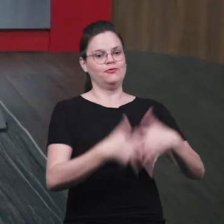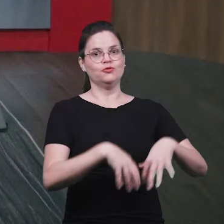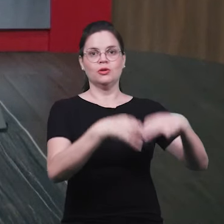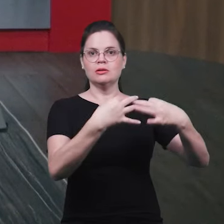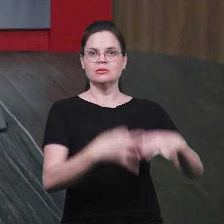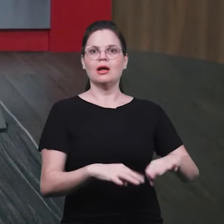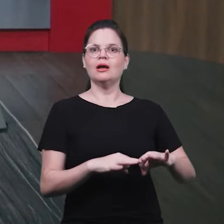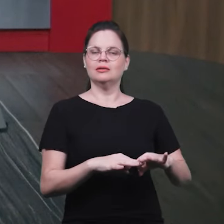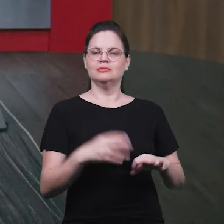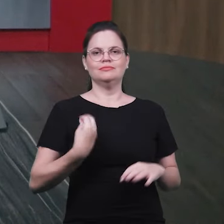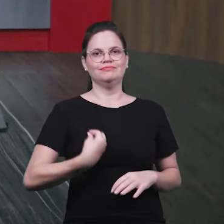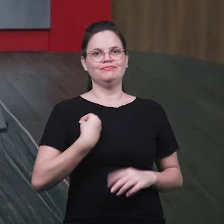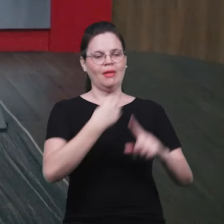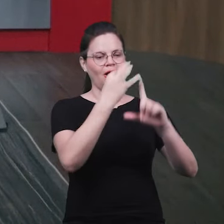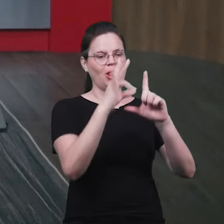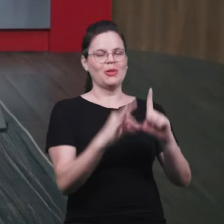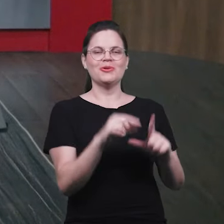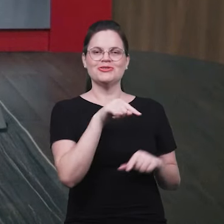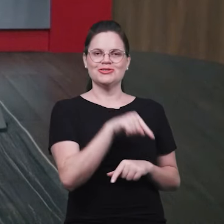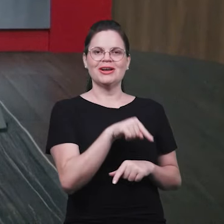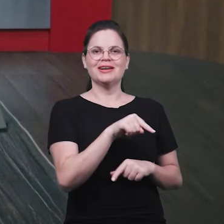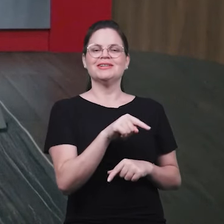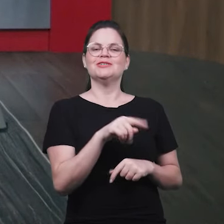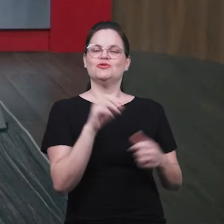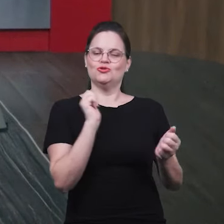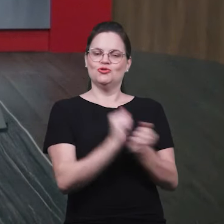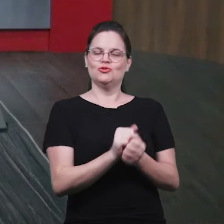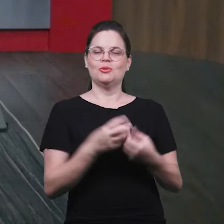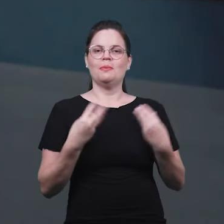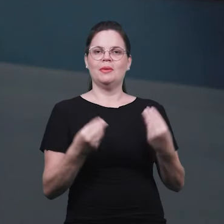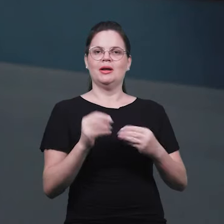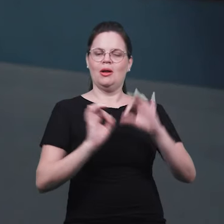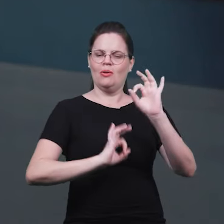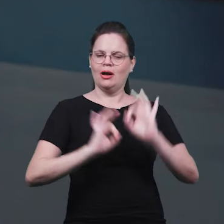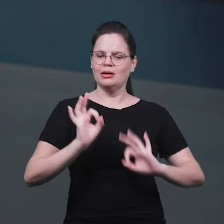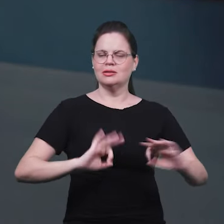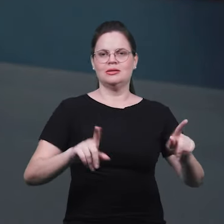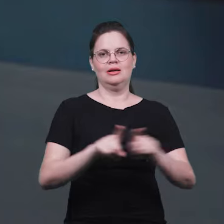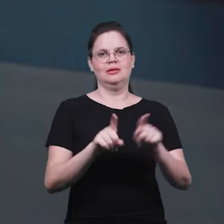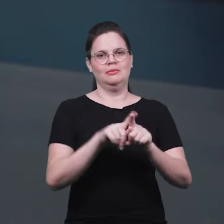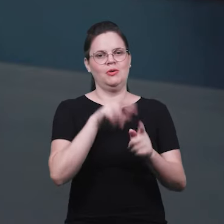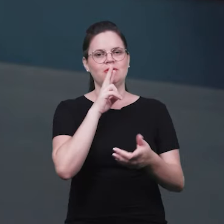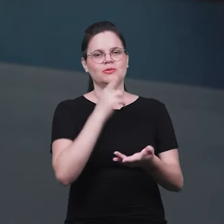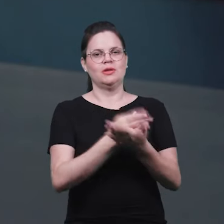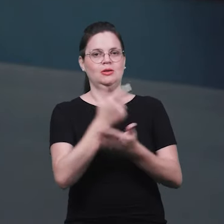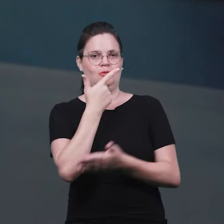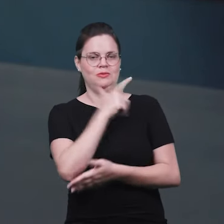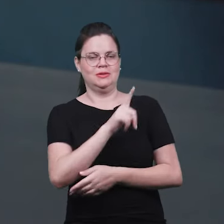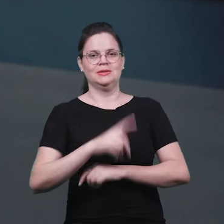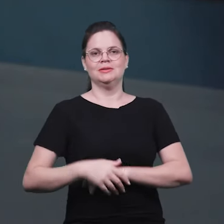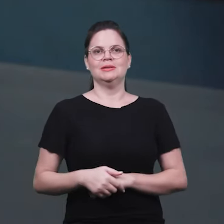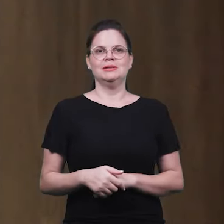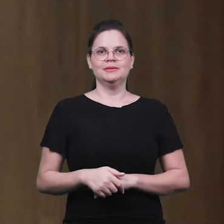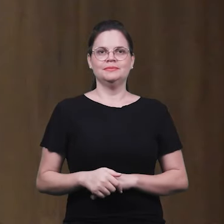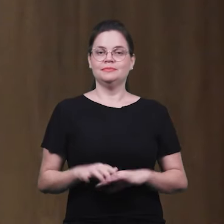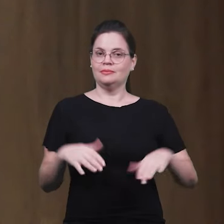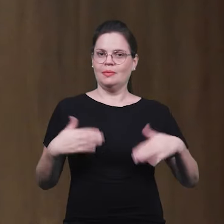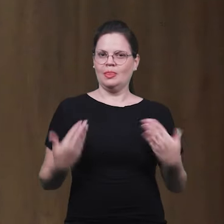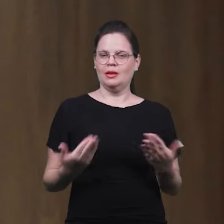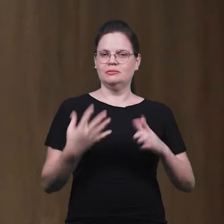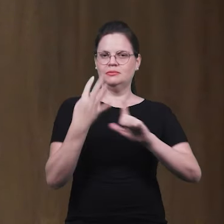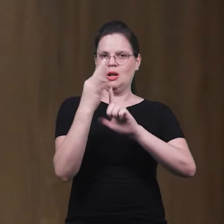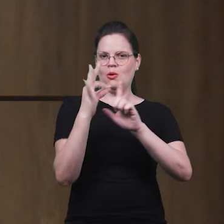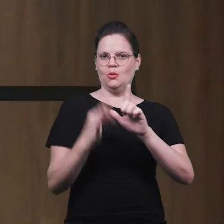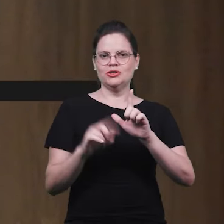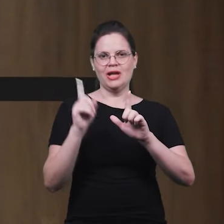E a logística ela estava presente para que houvesse essa organização e esse planejamento e para que o resultado fosse alcançado. Então, não pode dizer que a logística